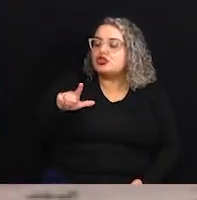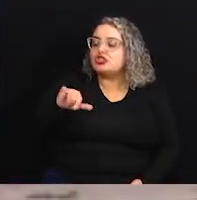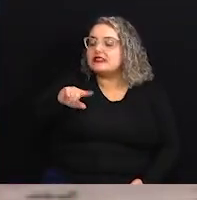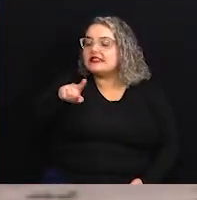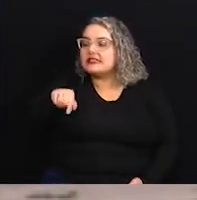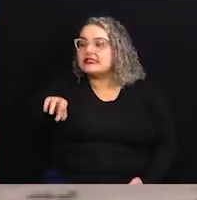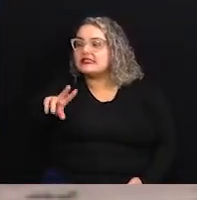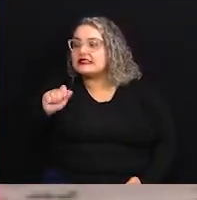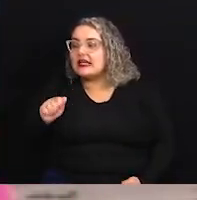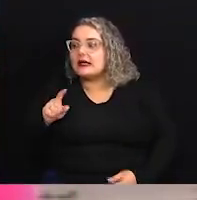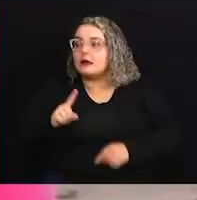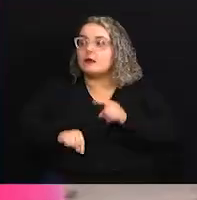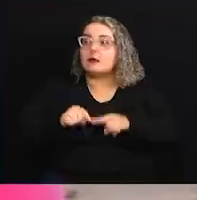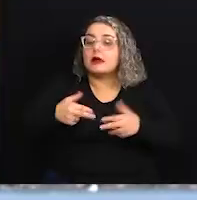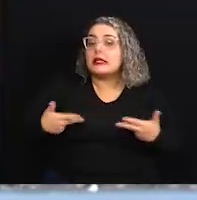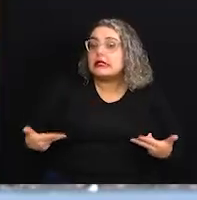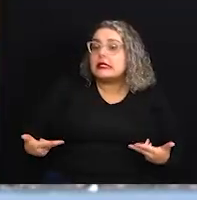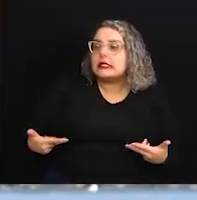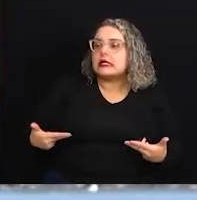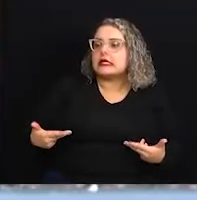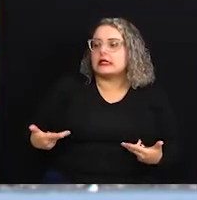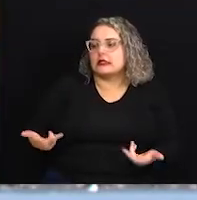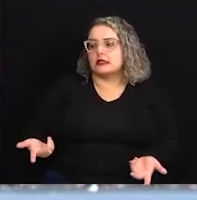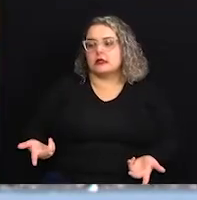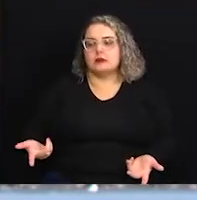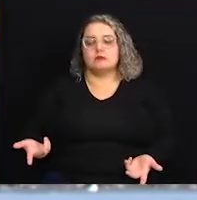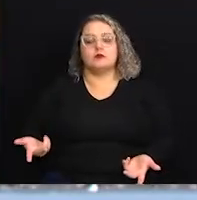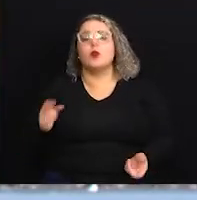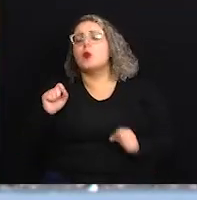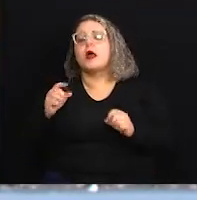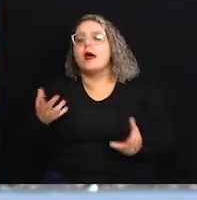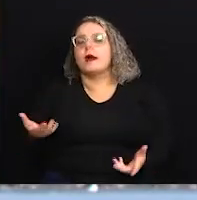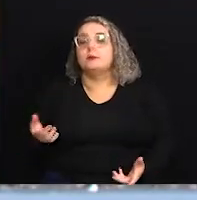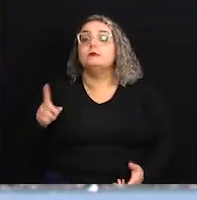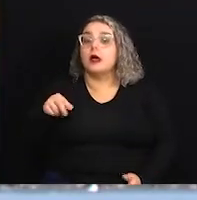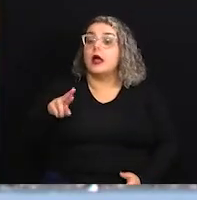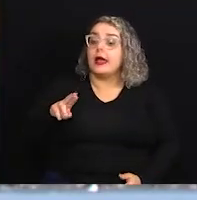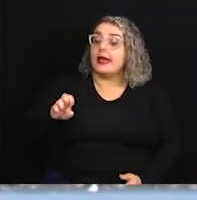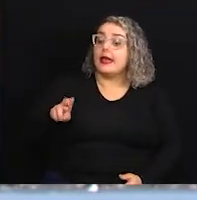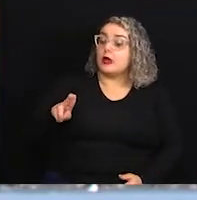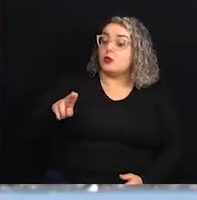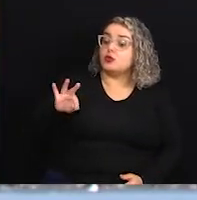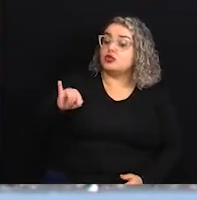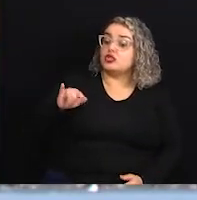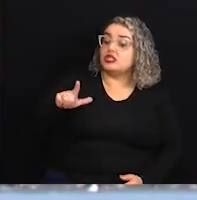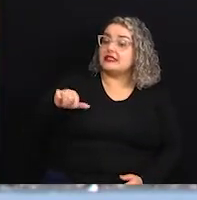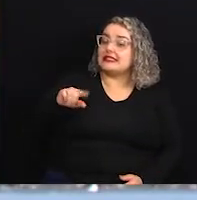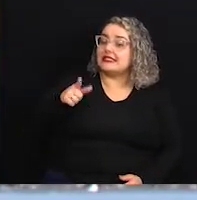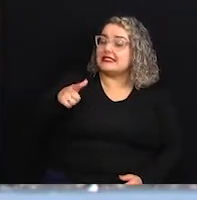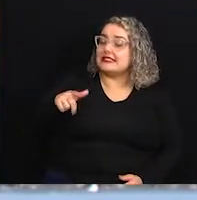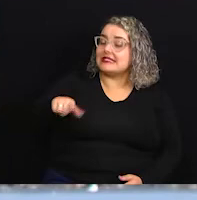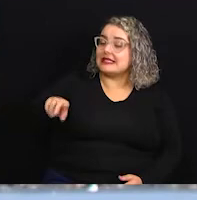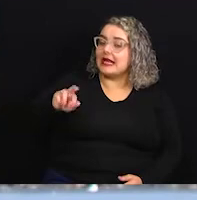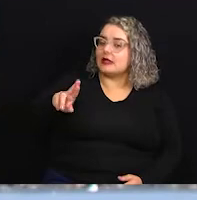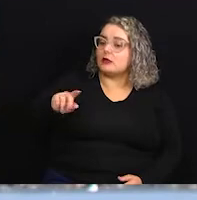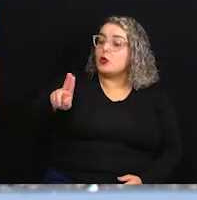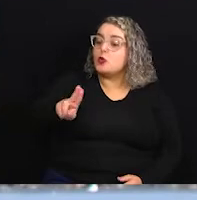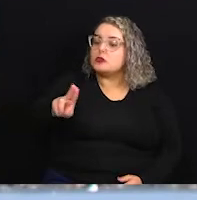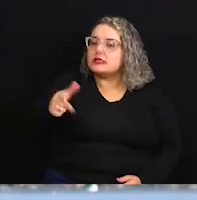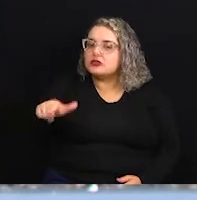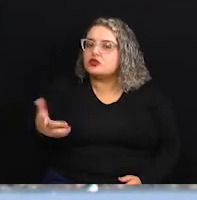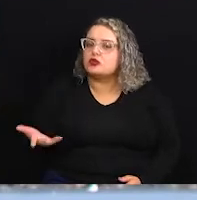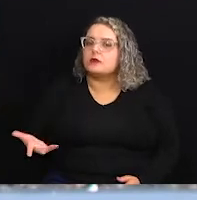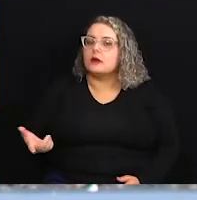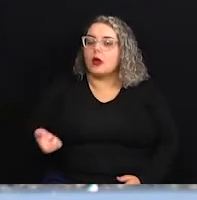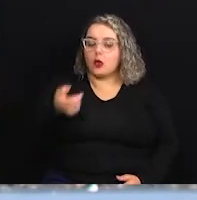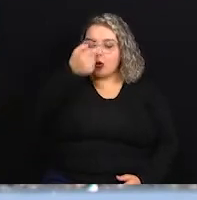materiais e produtos, o que é isso? Reutilizar é fundamental. Nós precisamos ter consciência